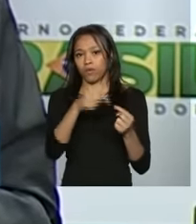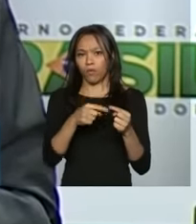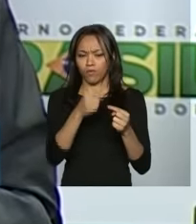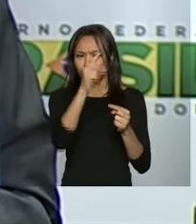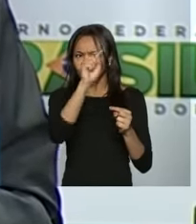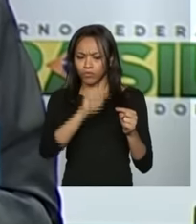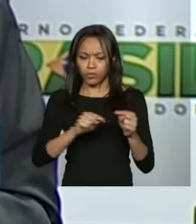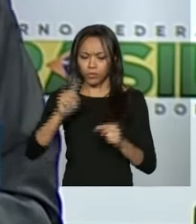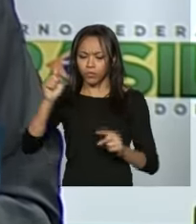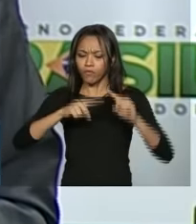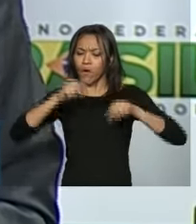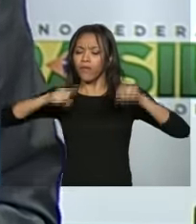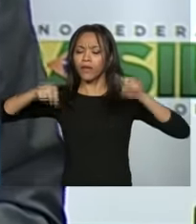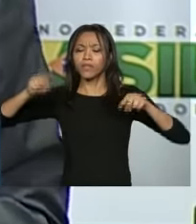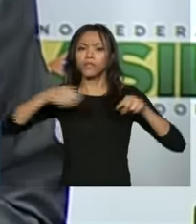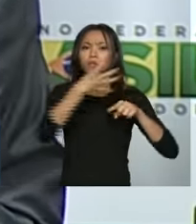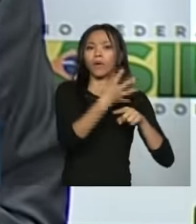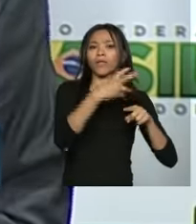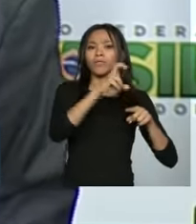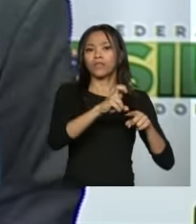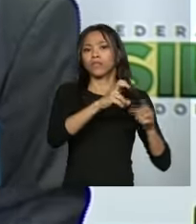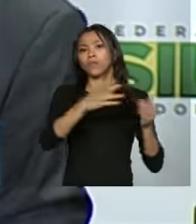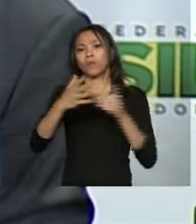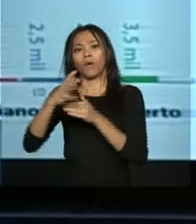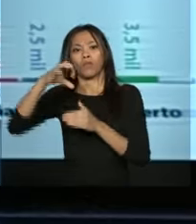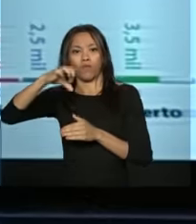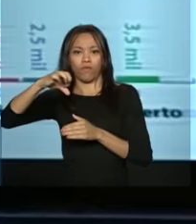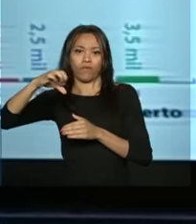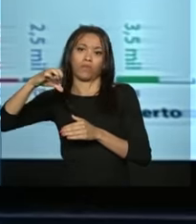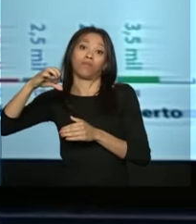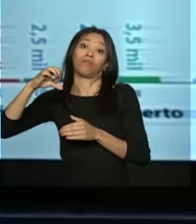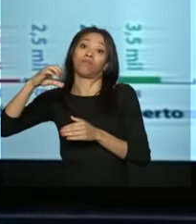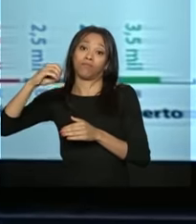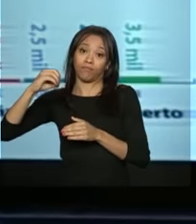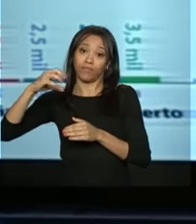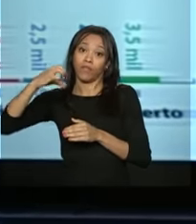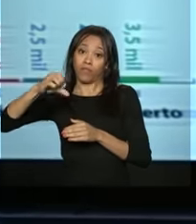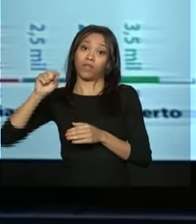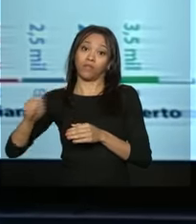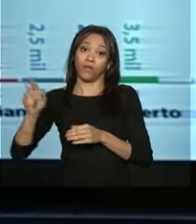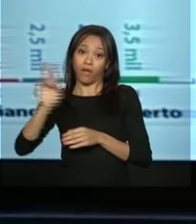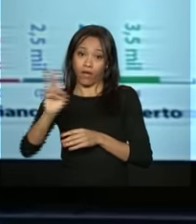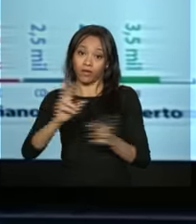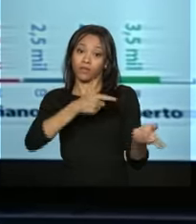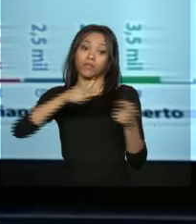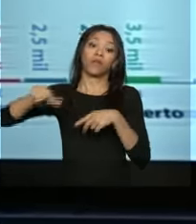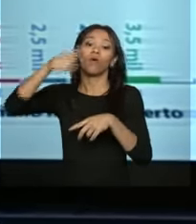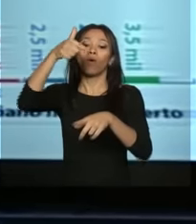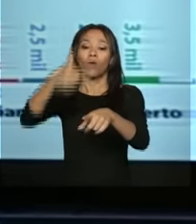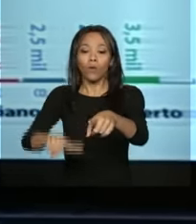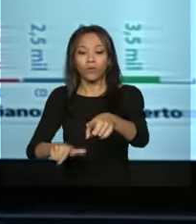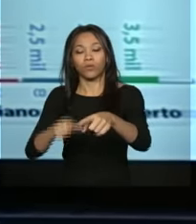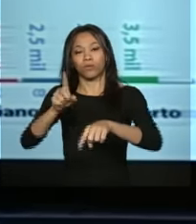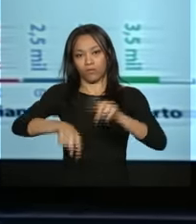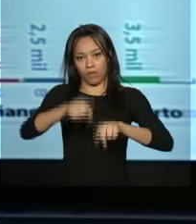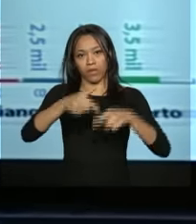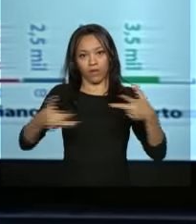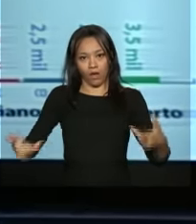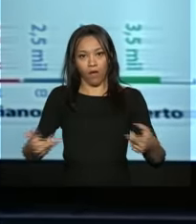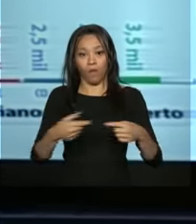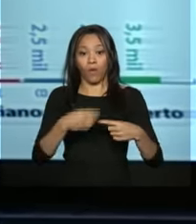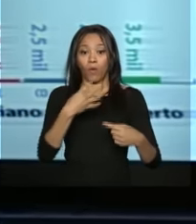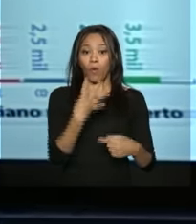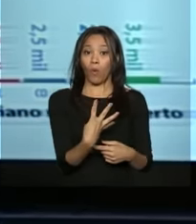R 45.000 e r 90 entre preço mínimo e máximo o Stent coronariano com droga preço mínimo